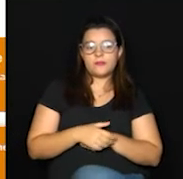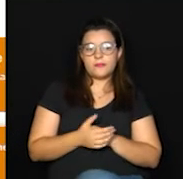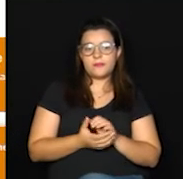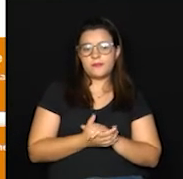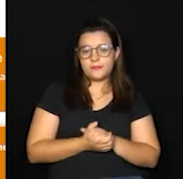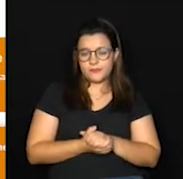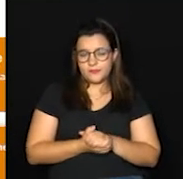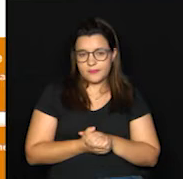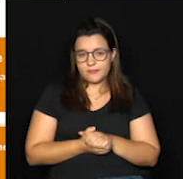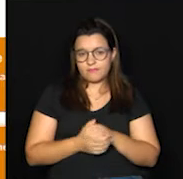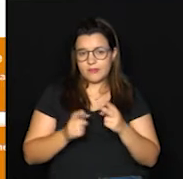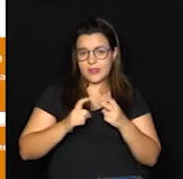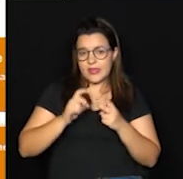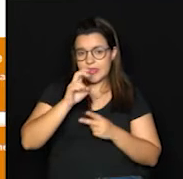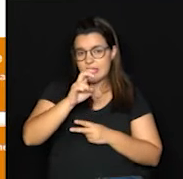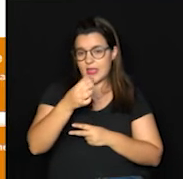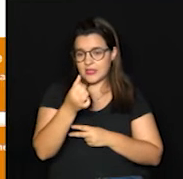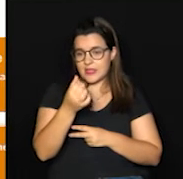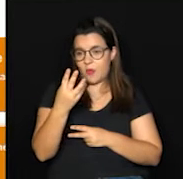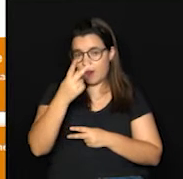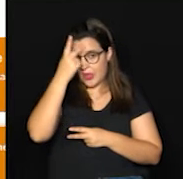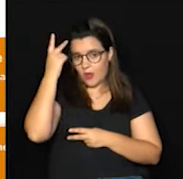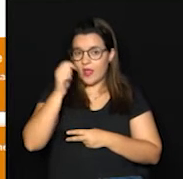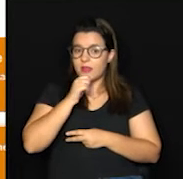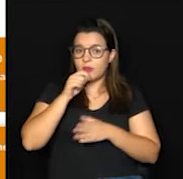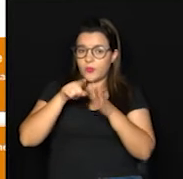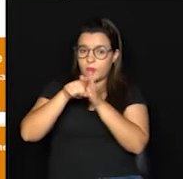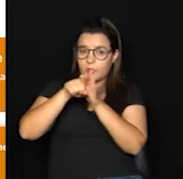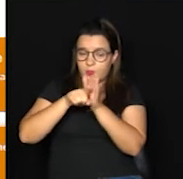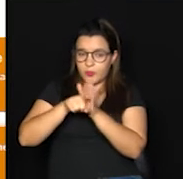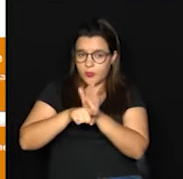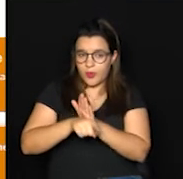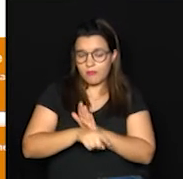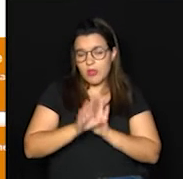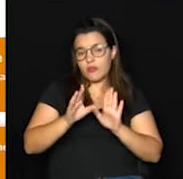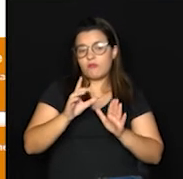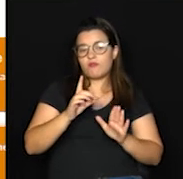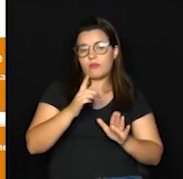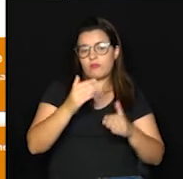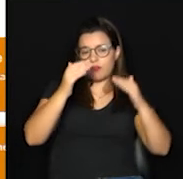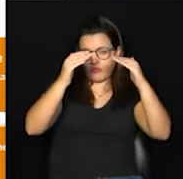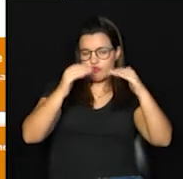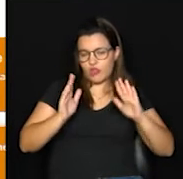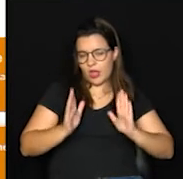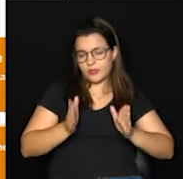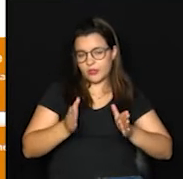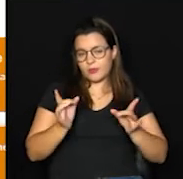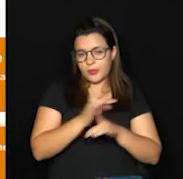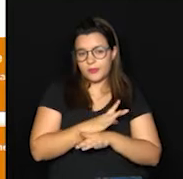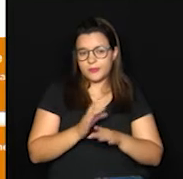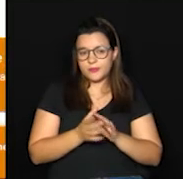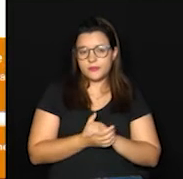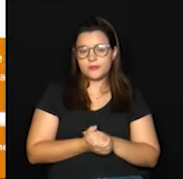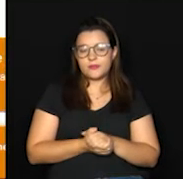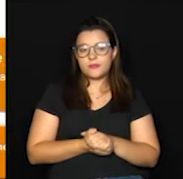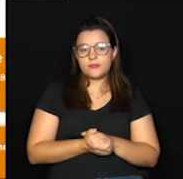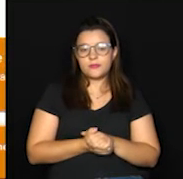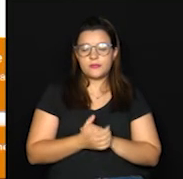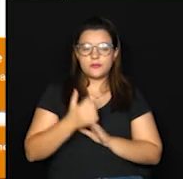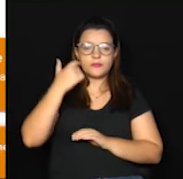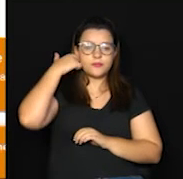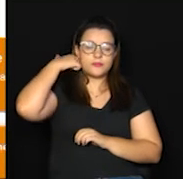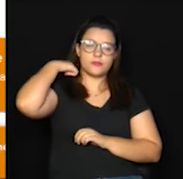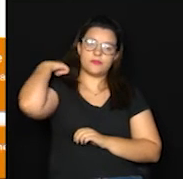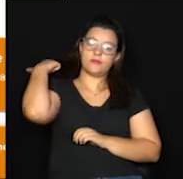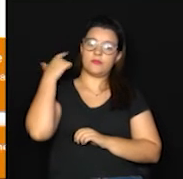74.564 em investigação até a última sexta-feira. Nós já falamos dos casos confirmados e dos óbitos. E quando a gente fala de um